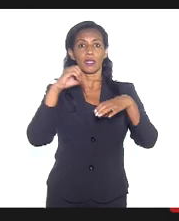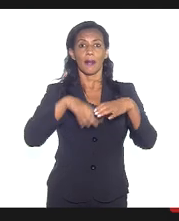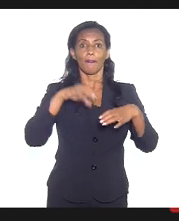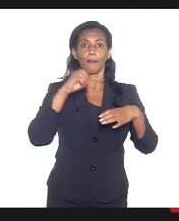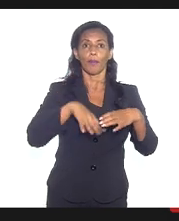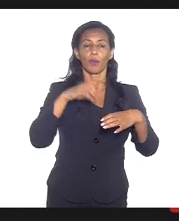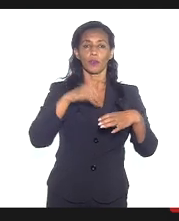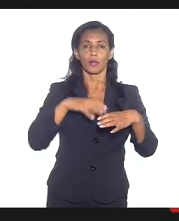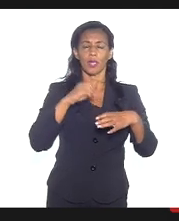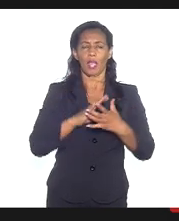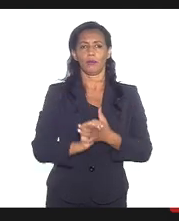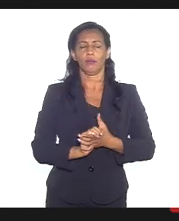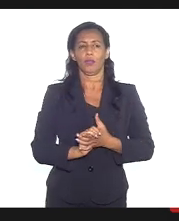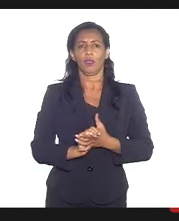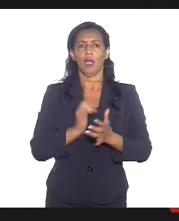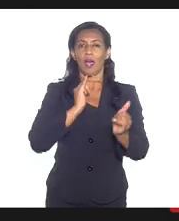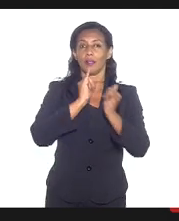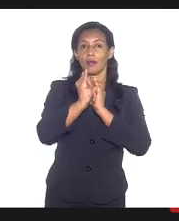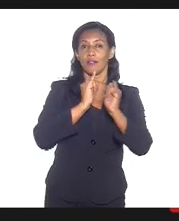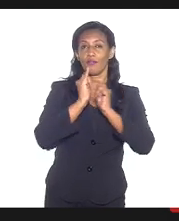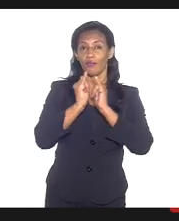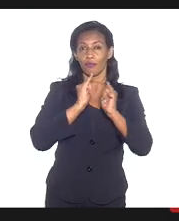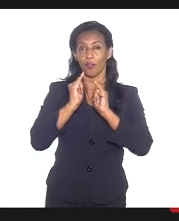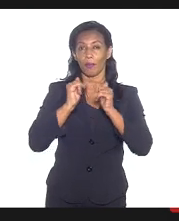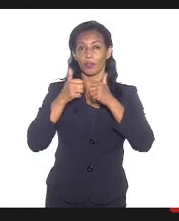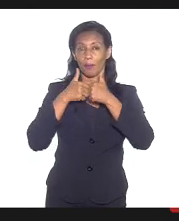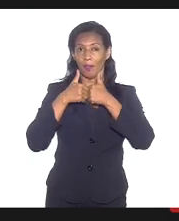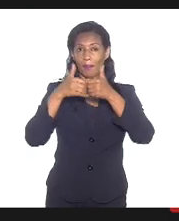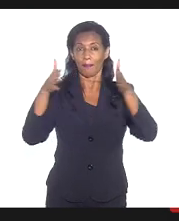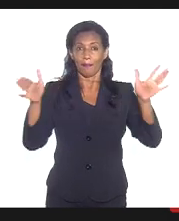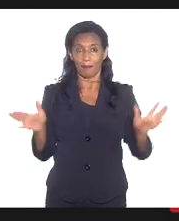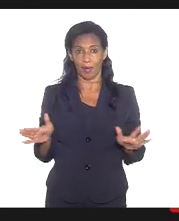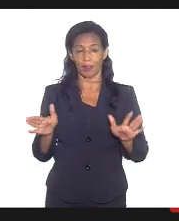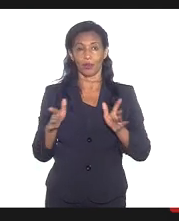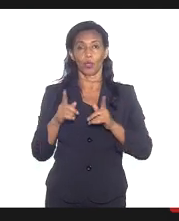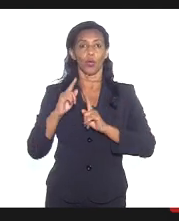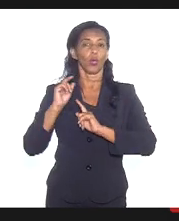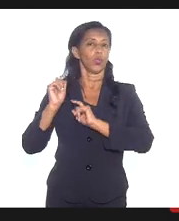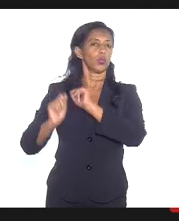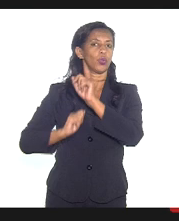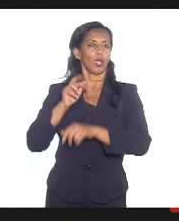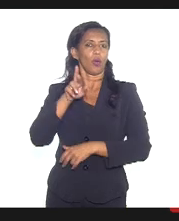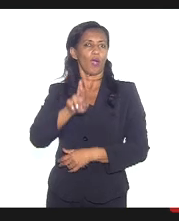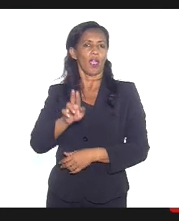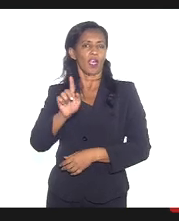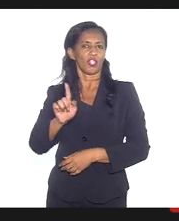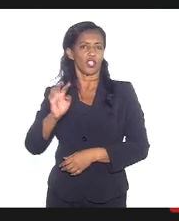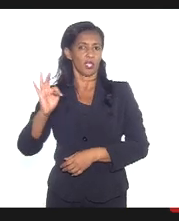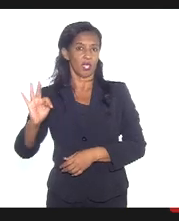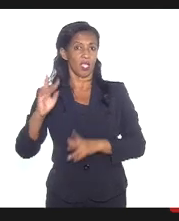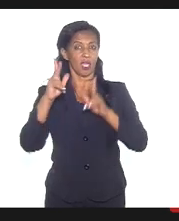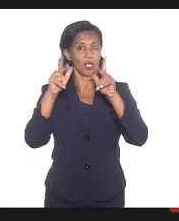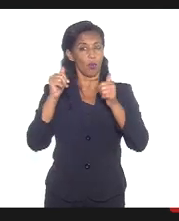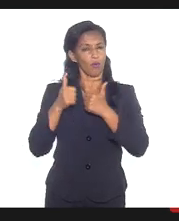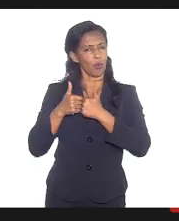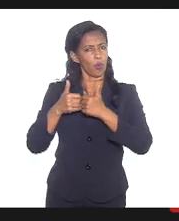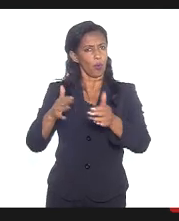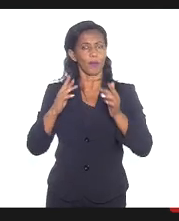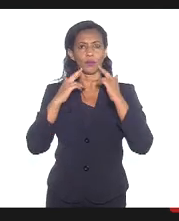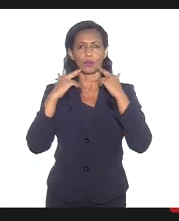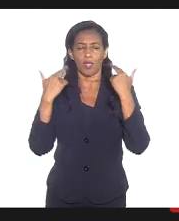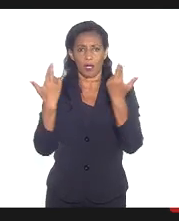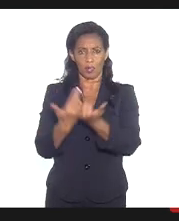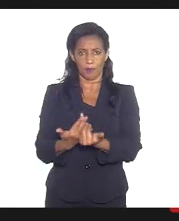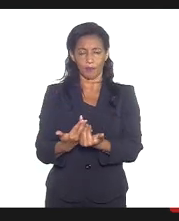que assim seja, sobre dados mais abertos do que o DAP e o RGT, que como a gente já falou nas primeiras sessões da CPI, o DAP